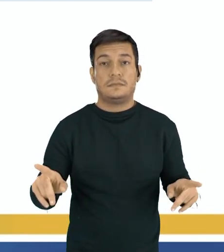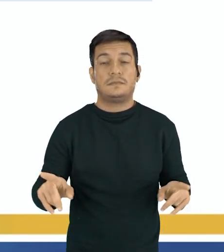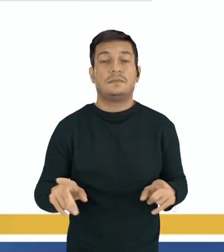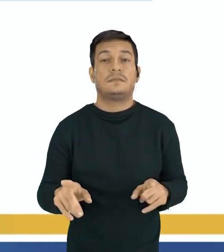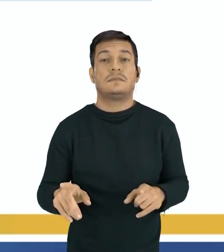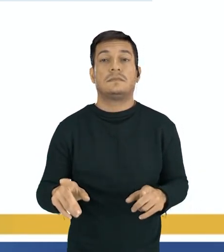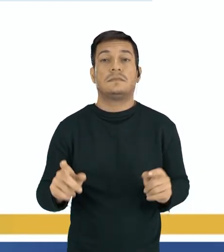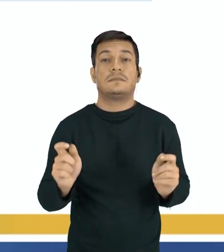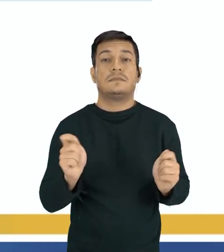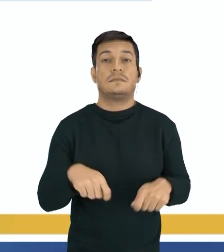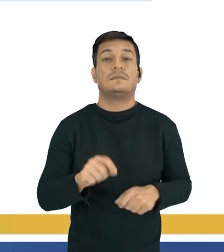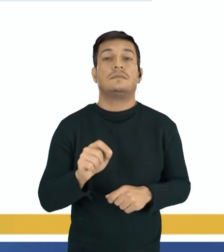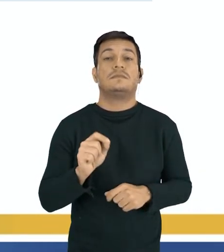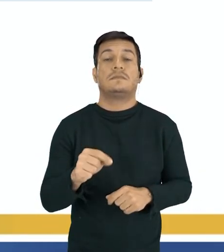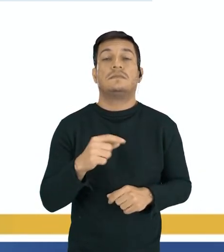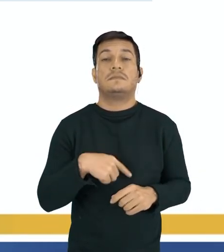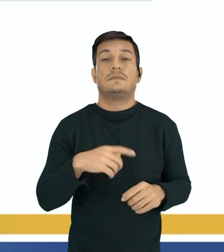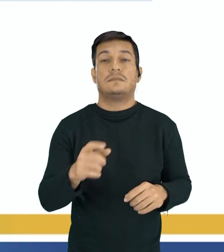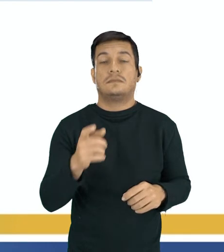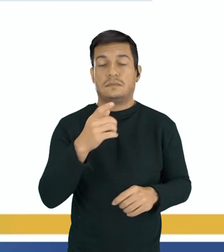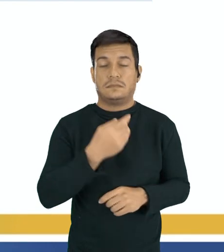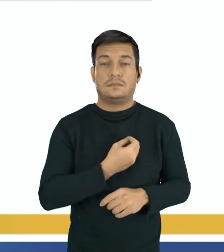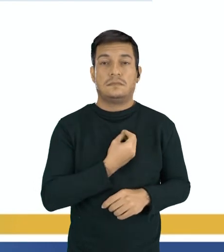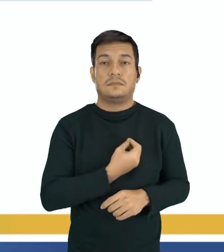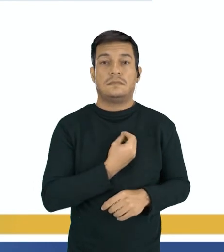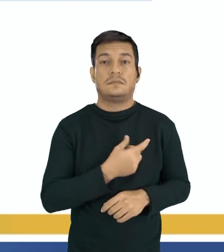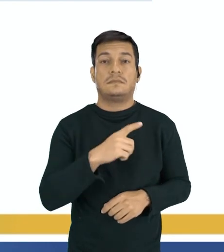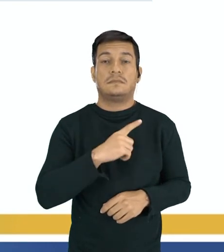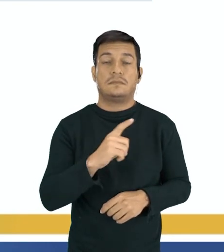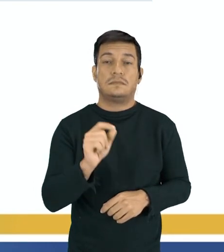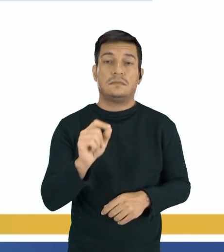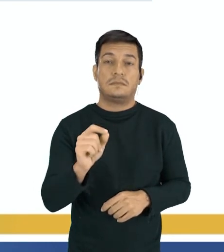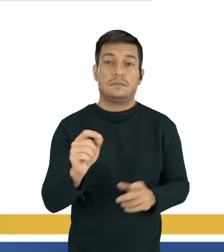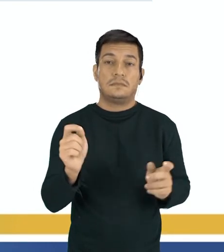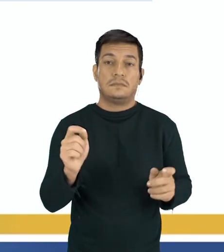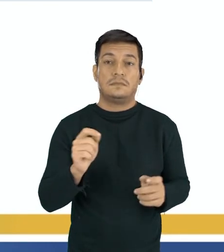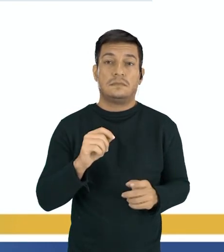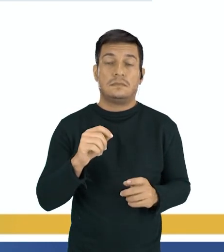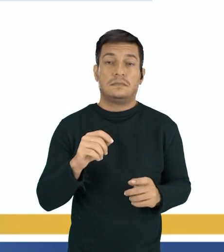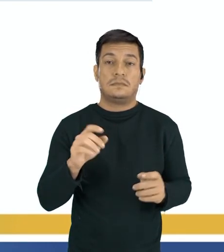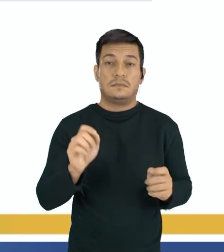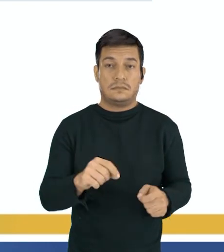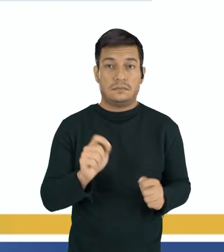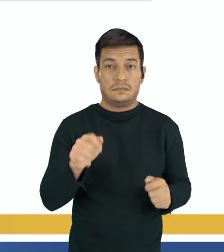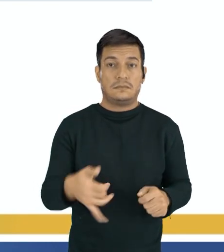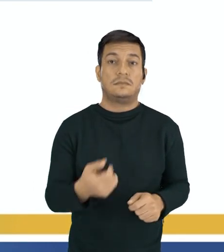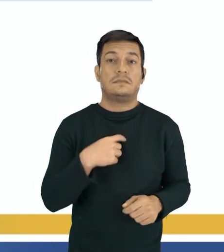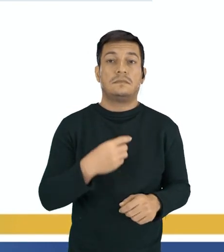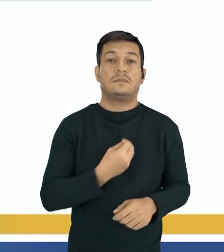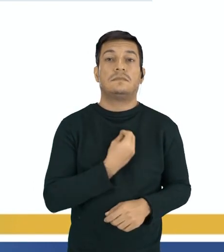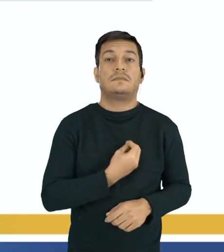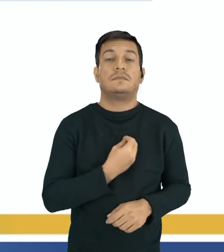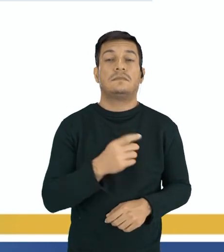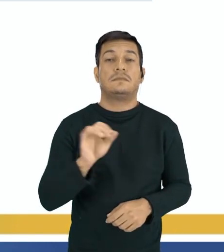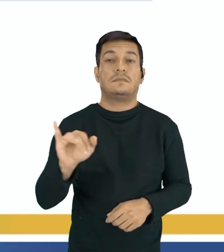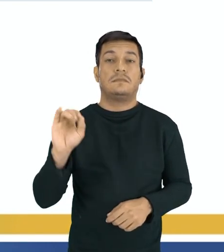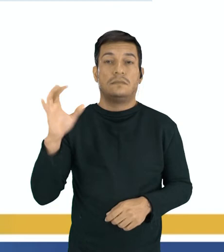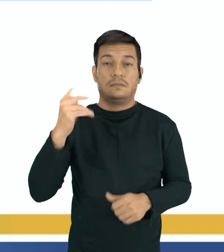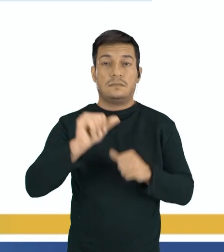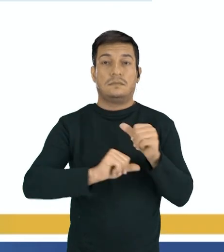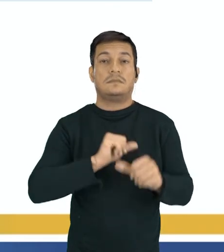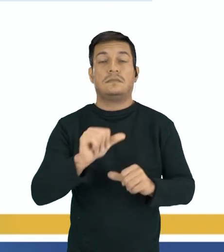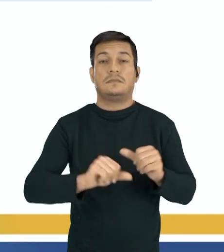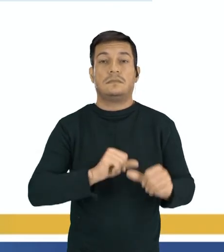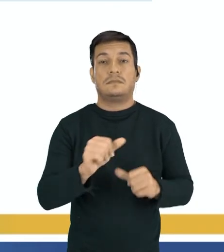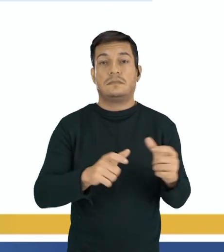diferentes, isso permite com que esses indivíduos eles tenham uma chance maior de sobreviver caso ocorram